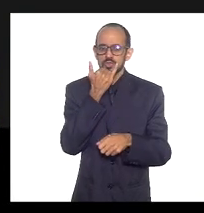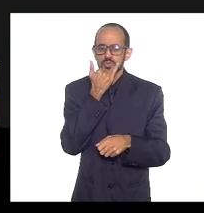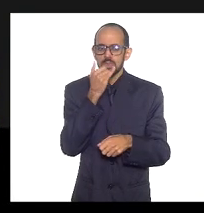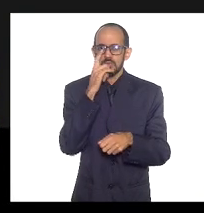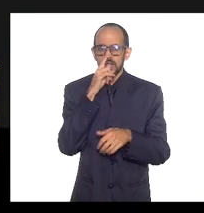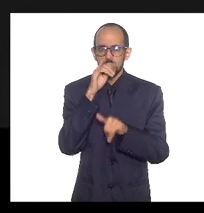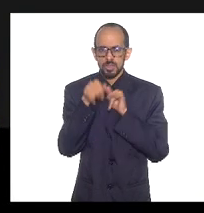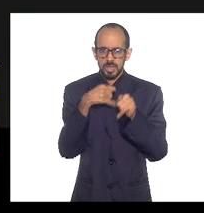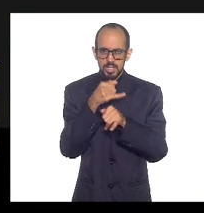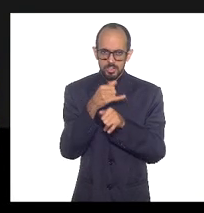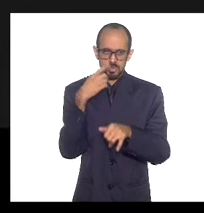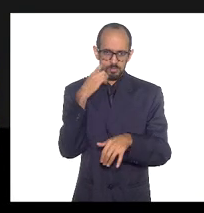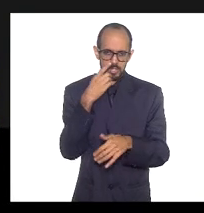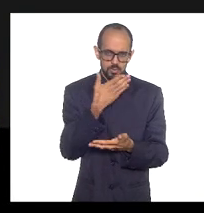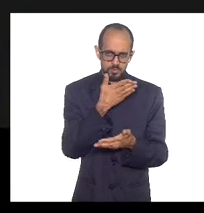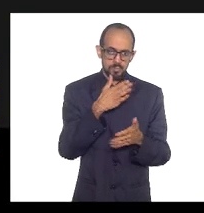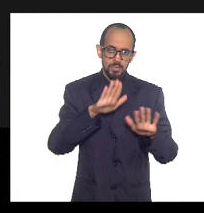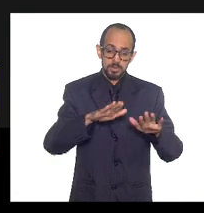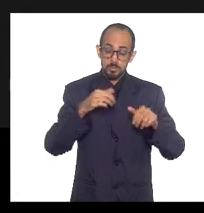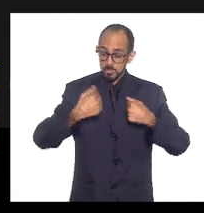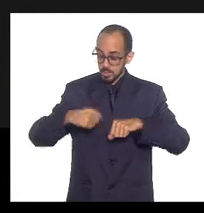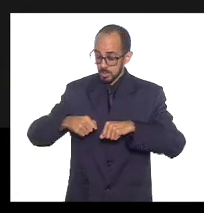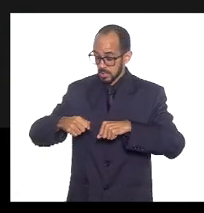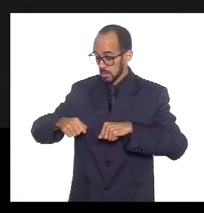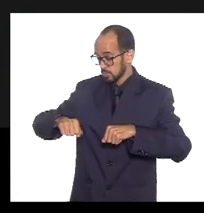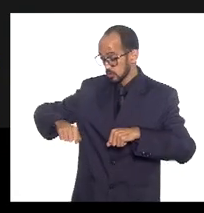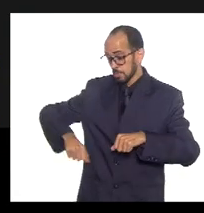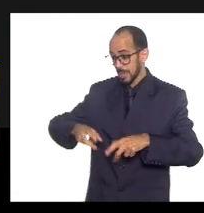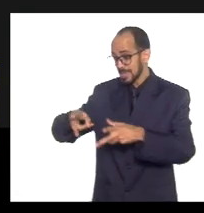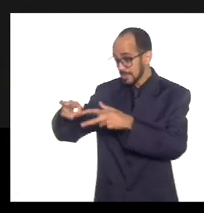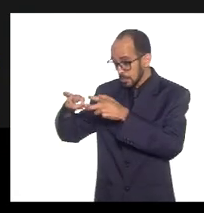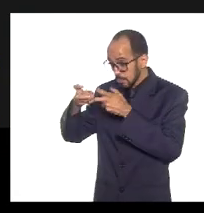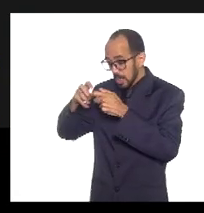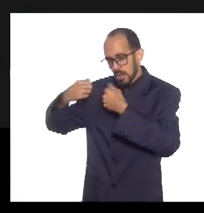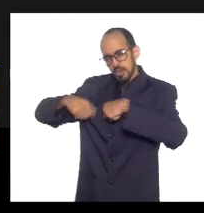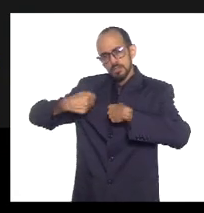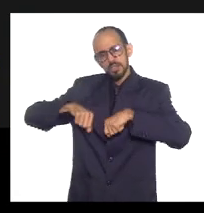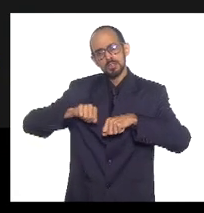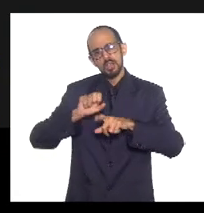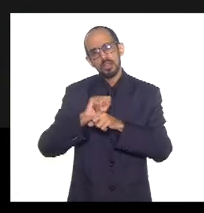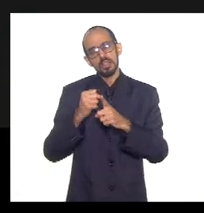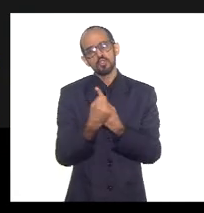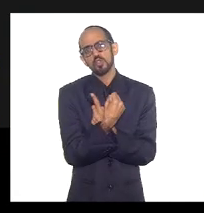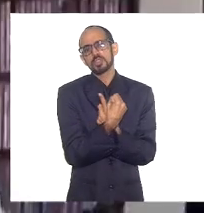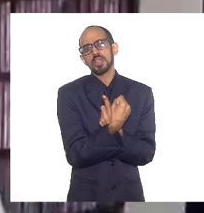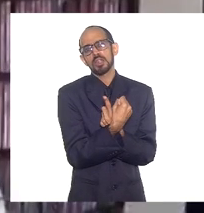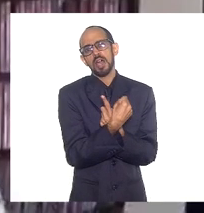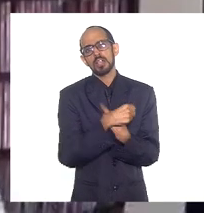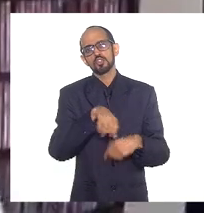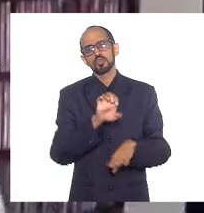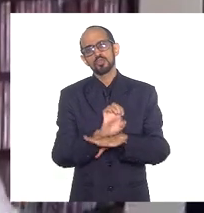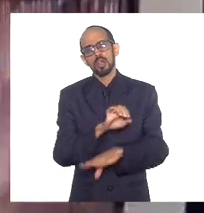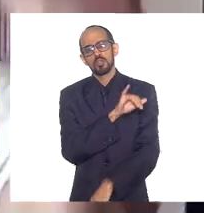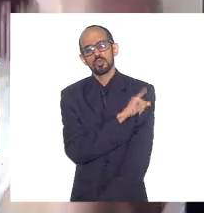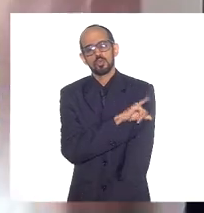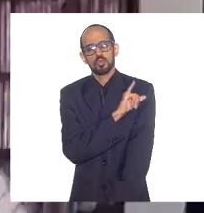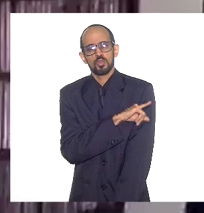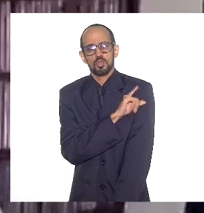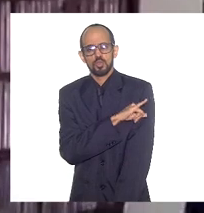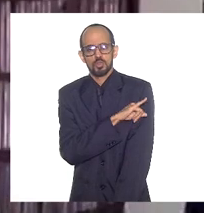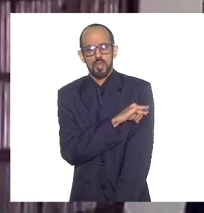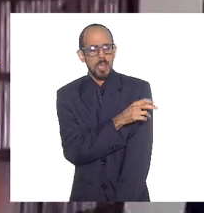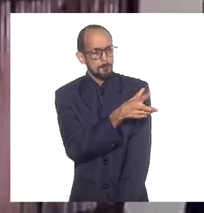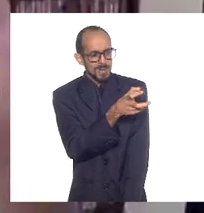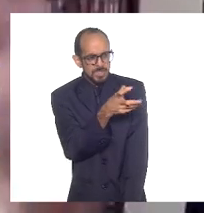da necessidade da população do Estado do Rio de Janeiro. E aí, ouvindo a sociedade, seus